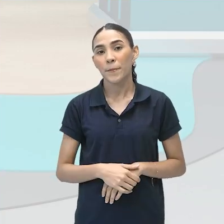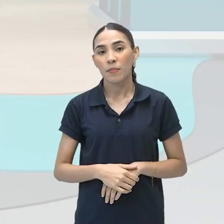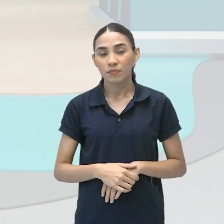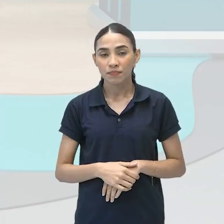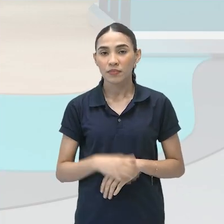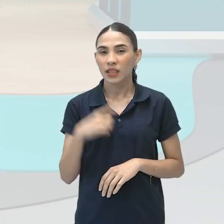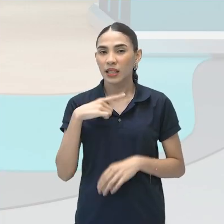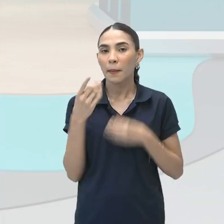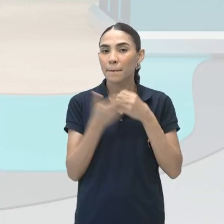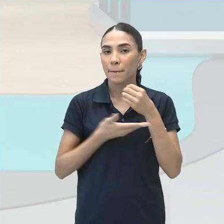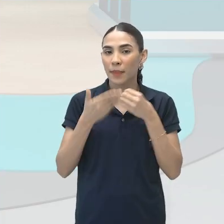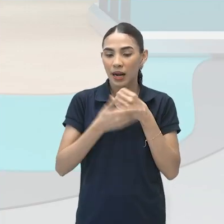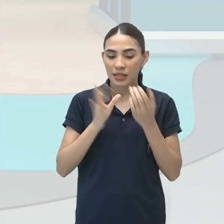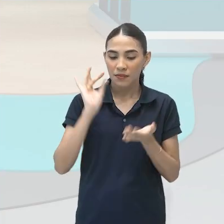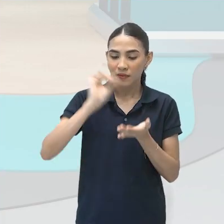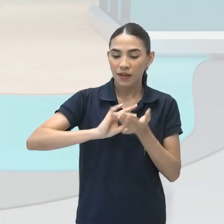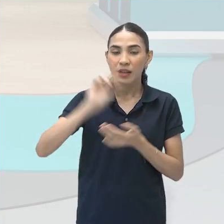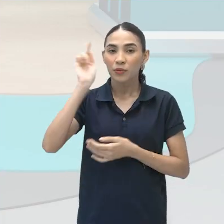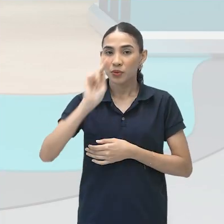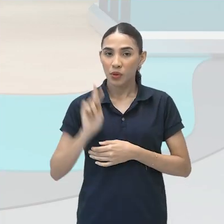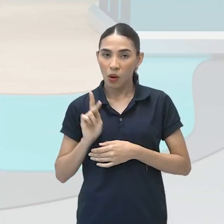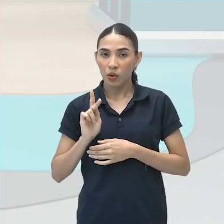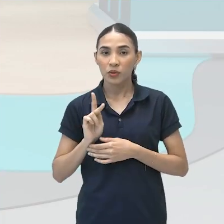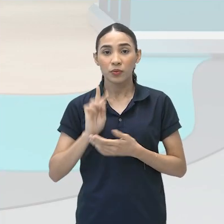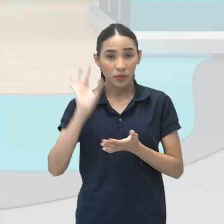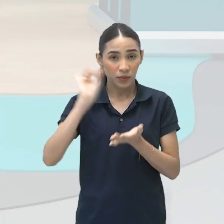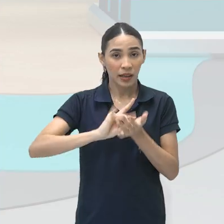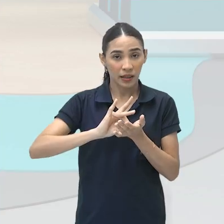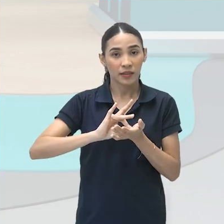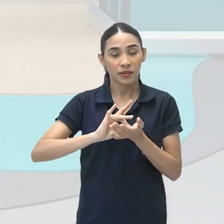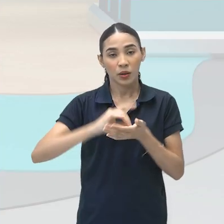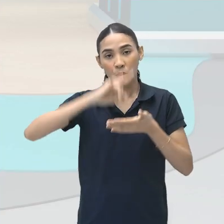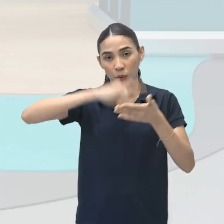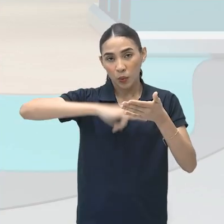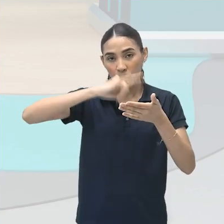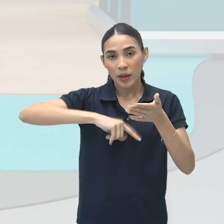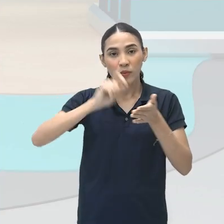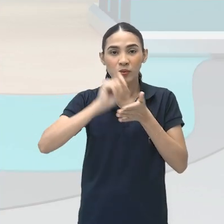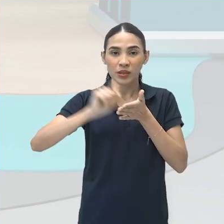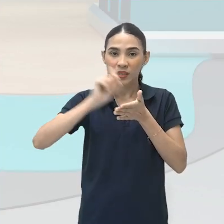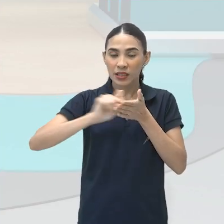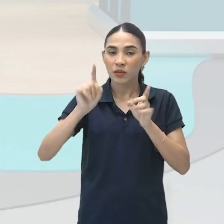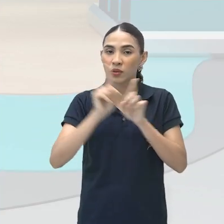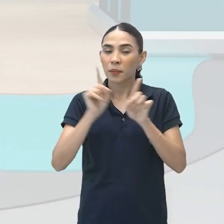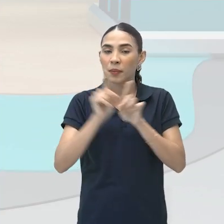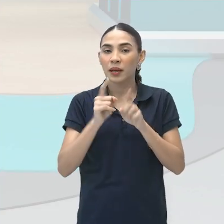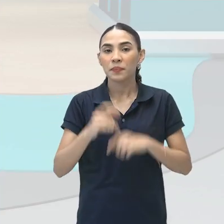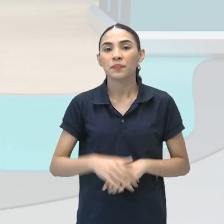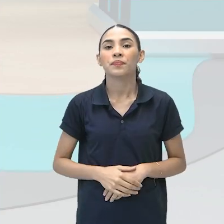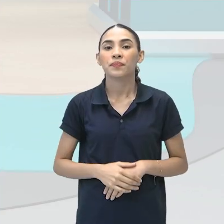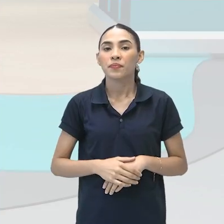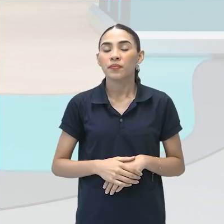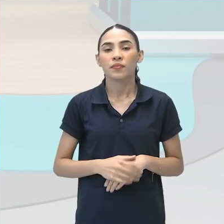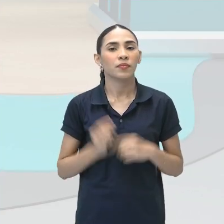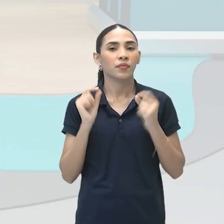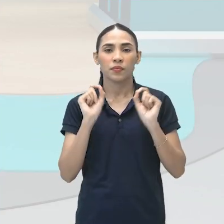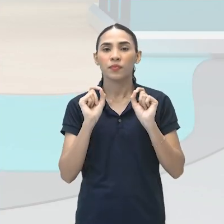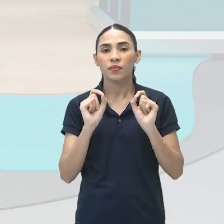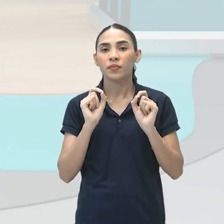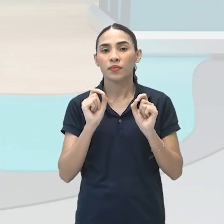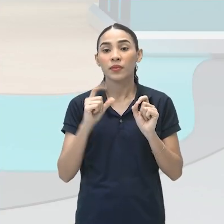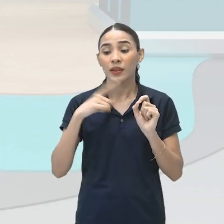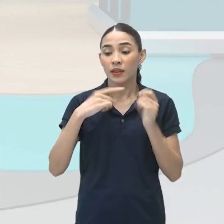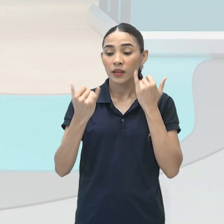por base fatos históricos, fatos reais, documentos escritos, justamente para, a partir